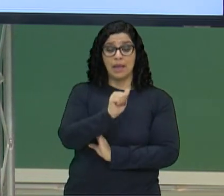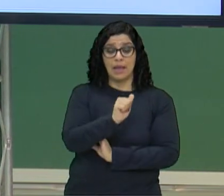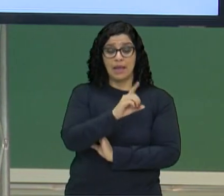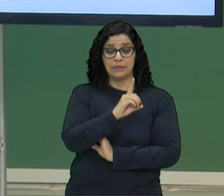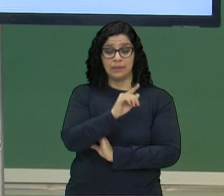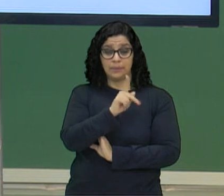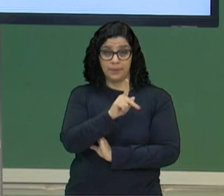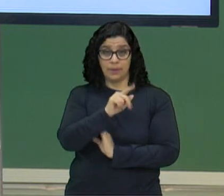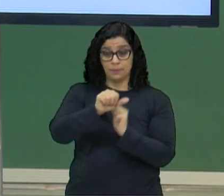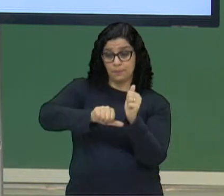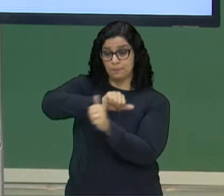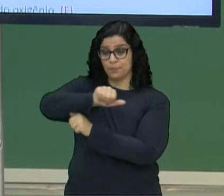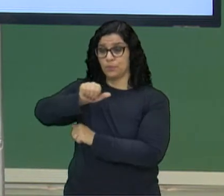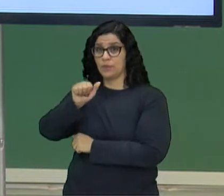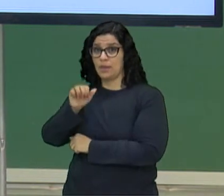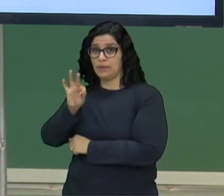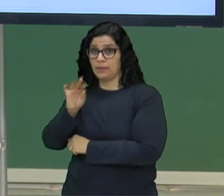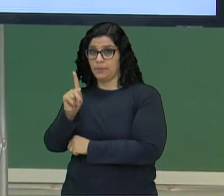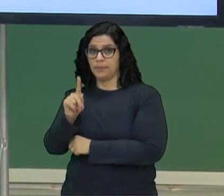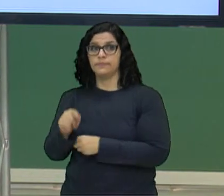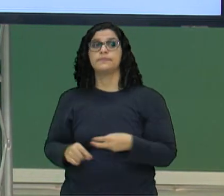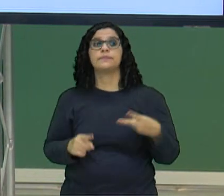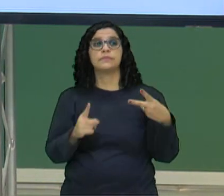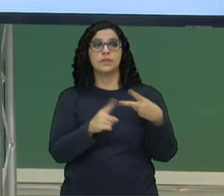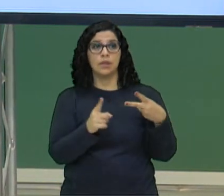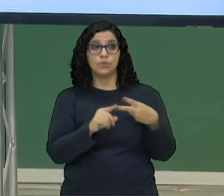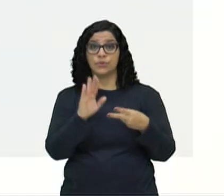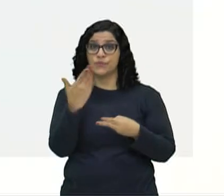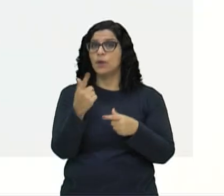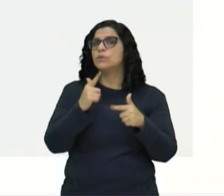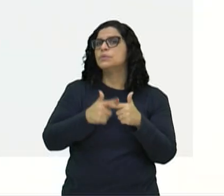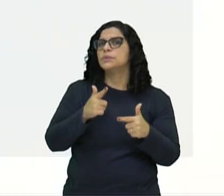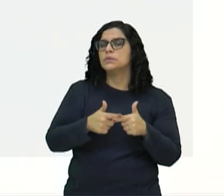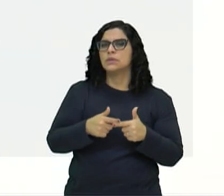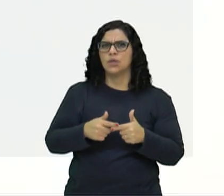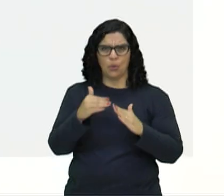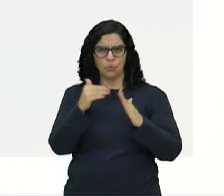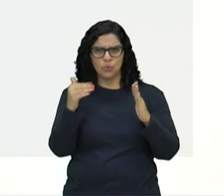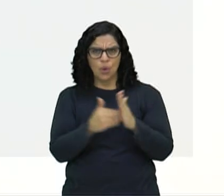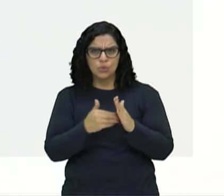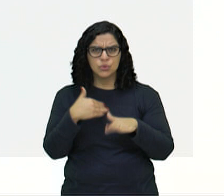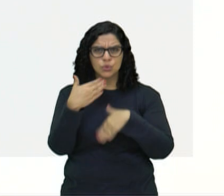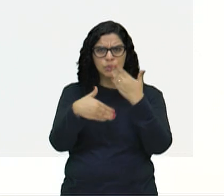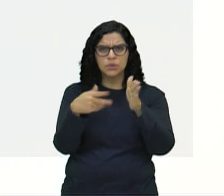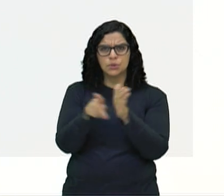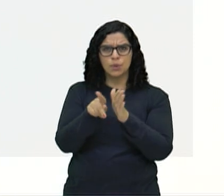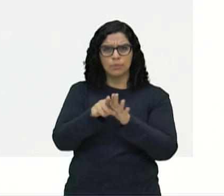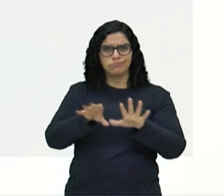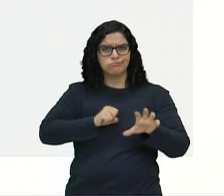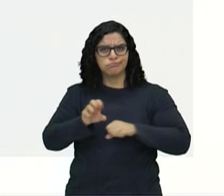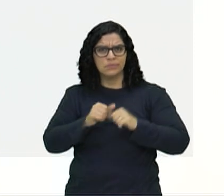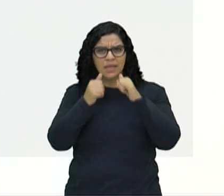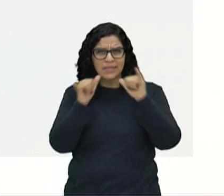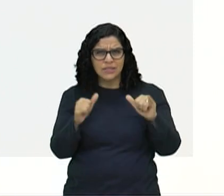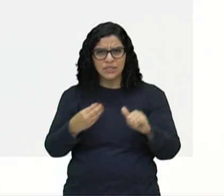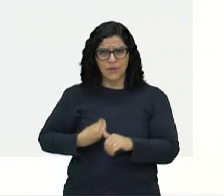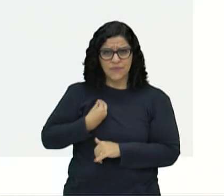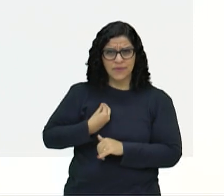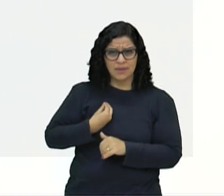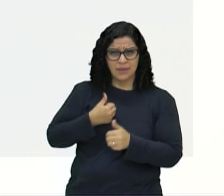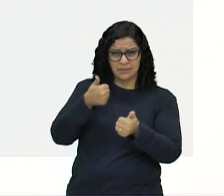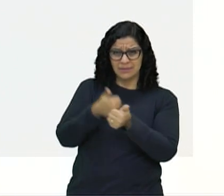virar ATP. Próxima opção, falsa. Por quê? Todos os processos de obtenção de energia ocorrem na presença do